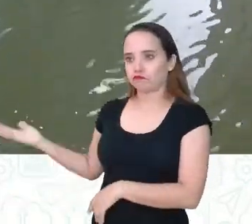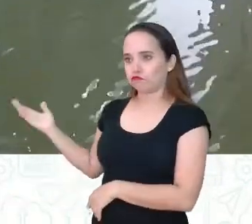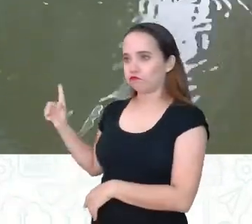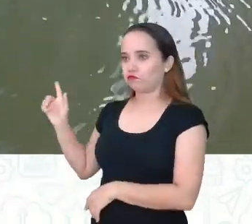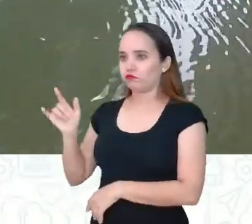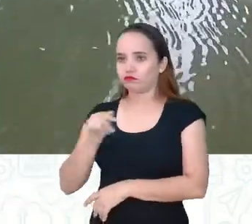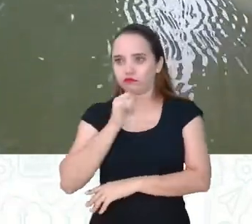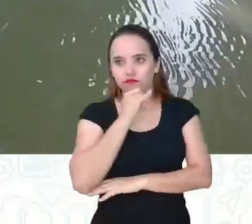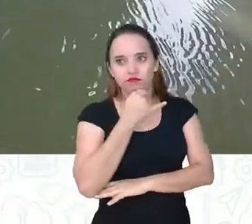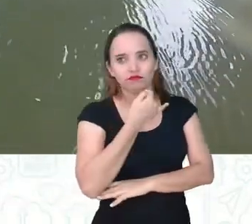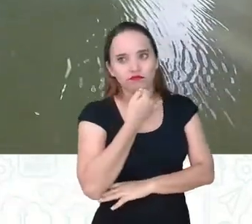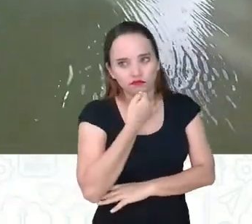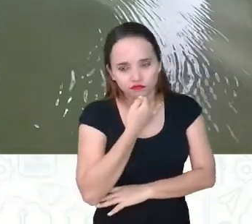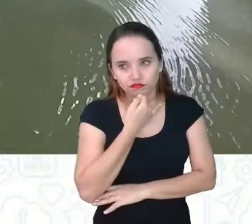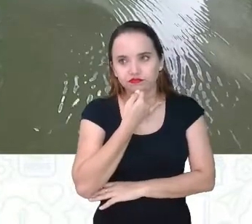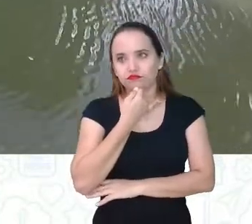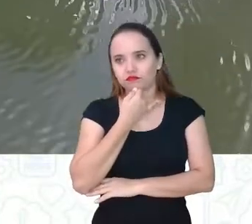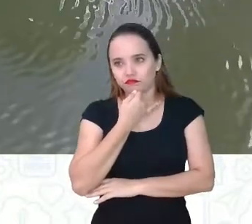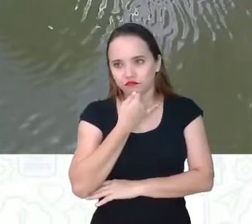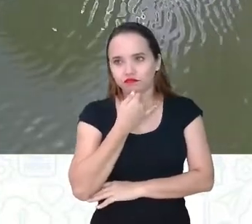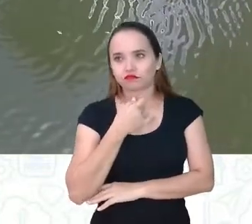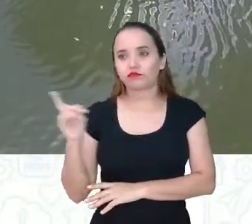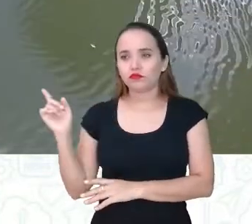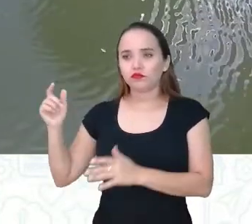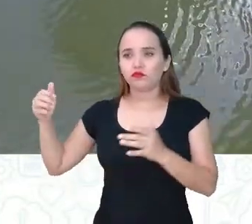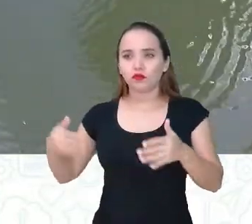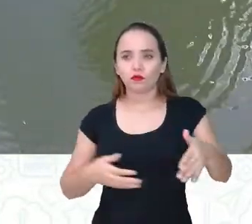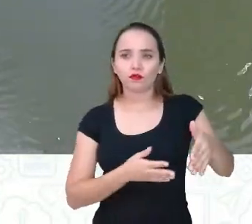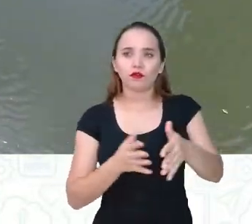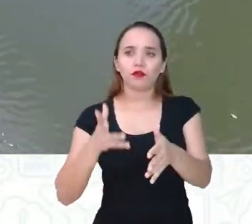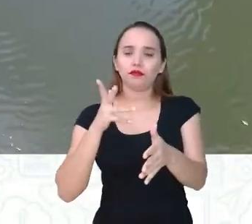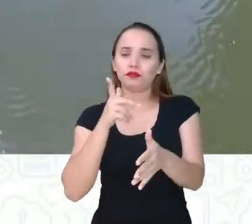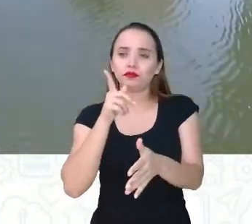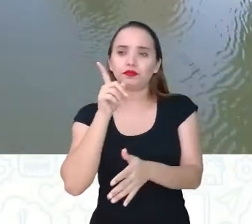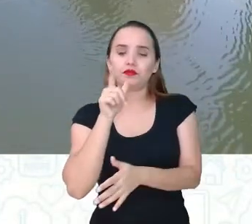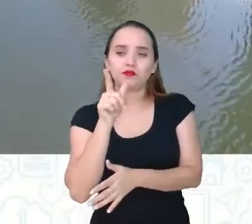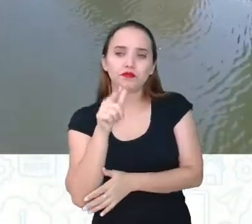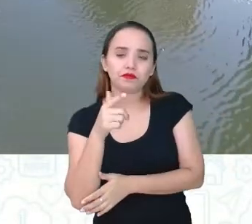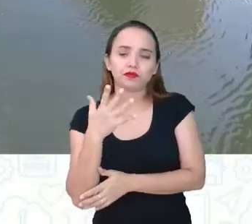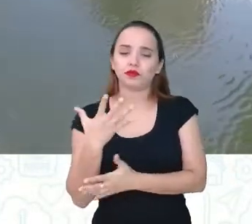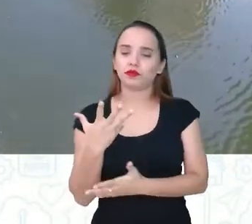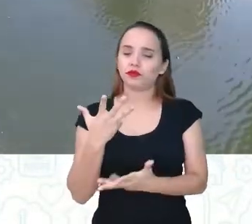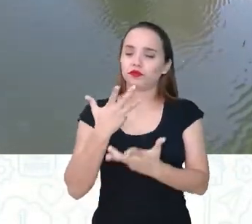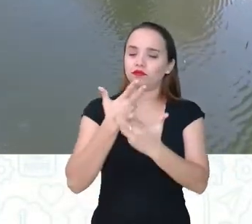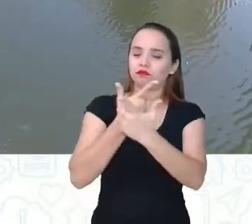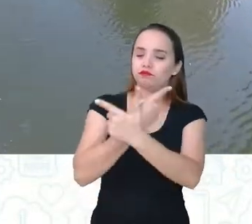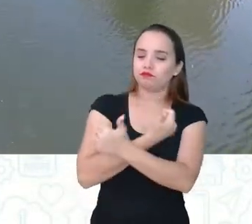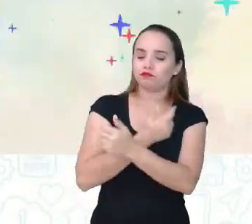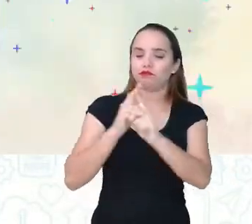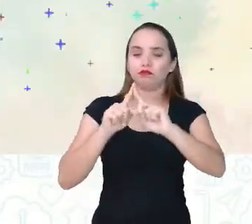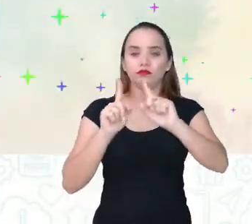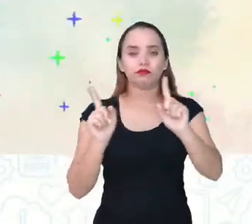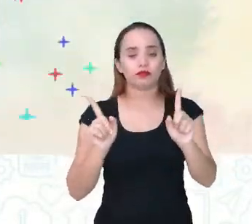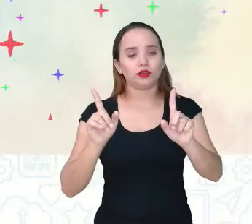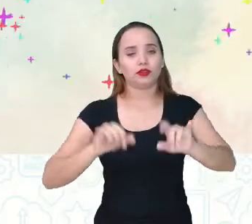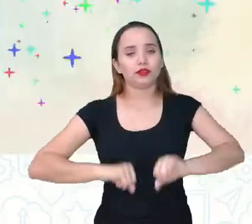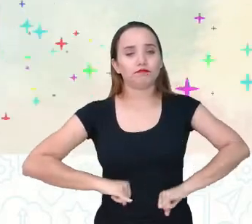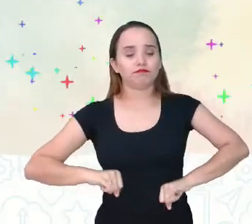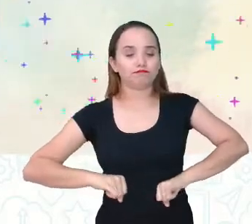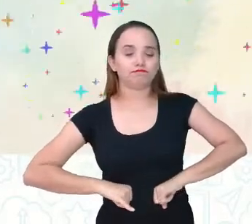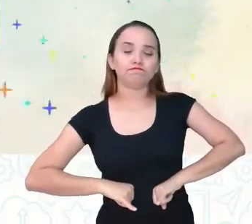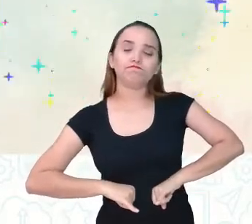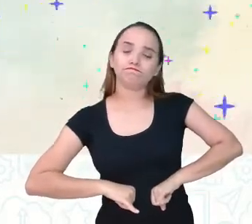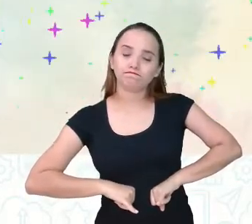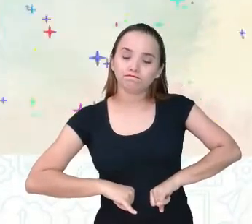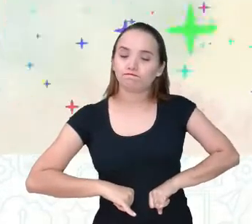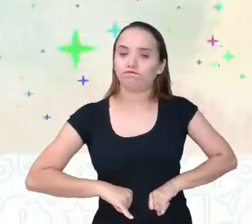tão generoso, um rio tão belíssimo e, infelizmente, maltratado. Mas vamos lá,